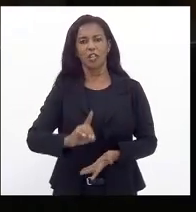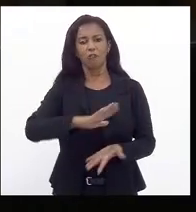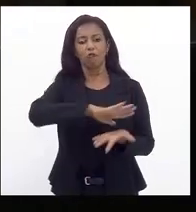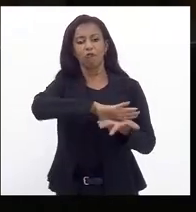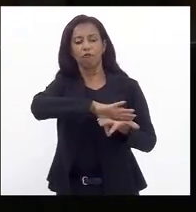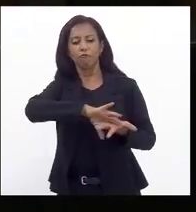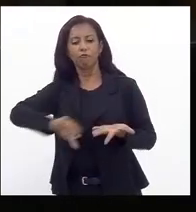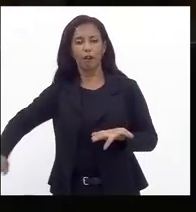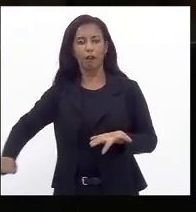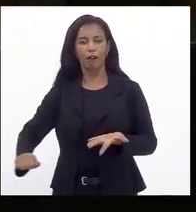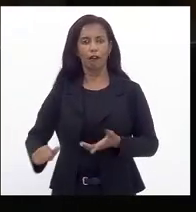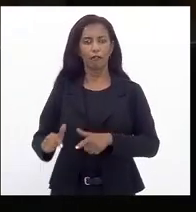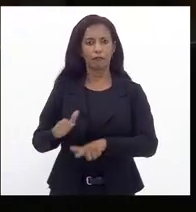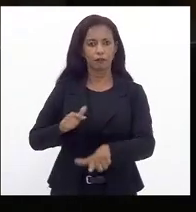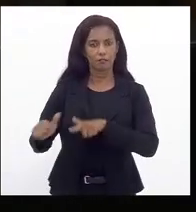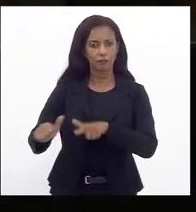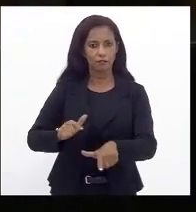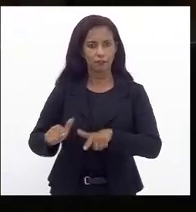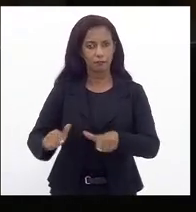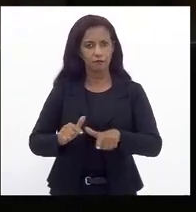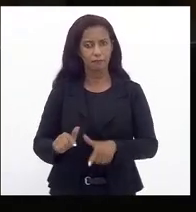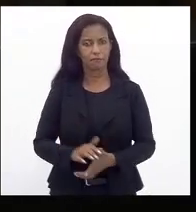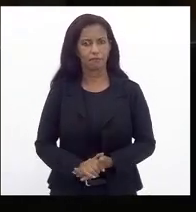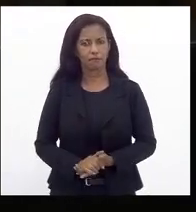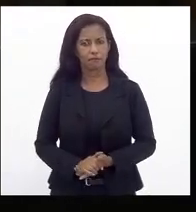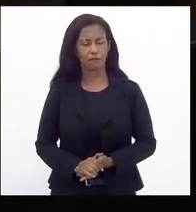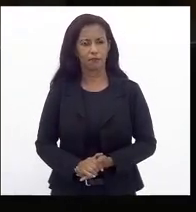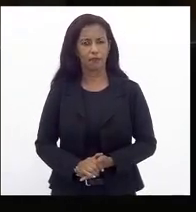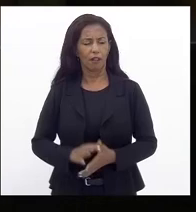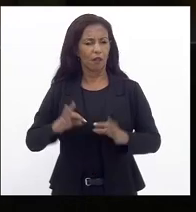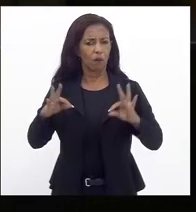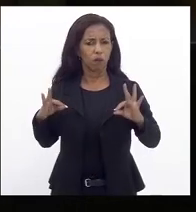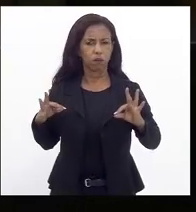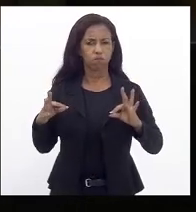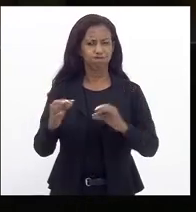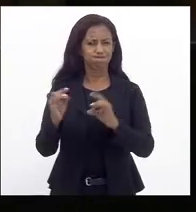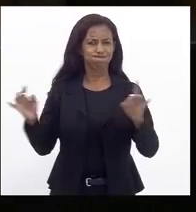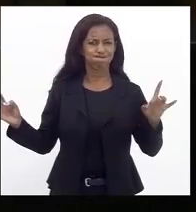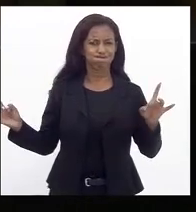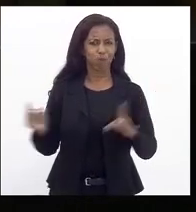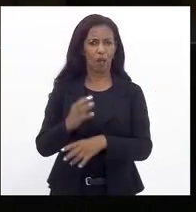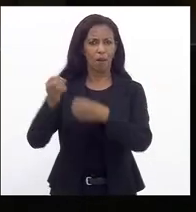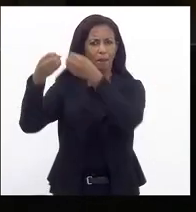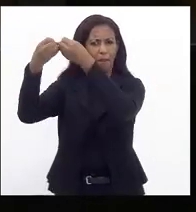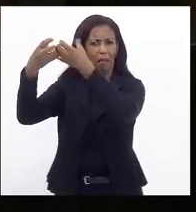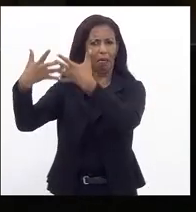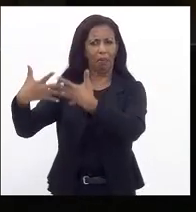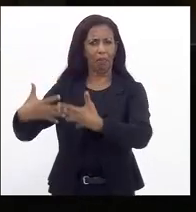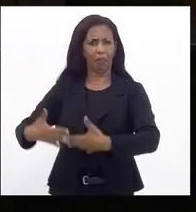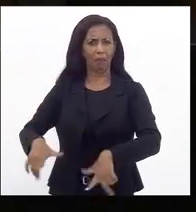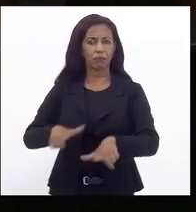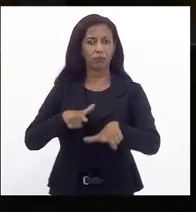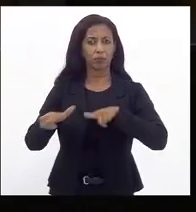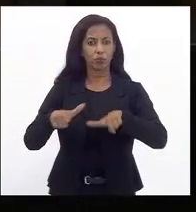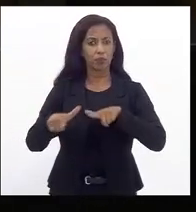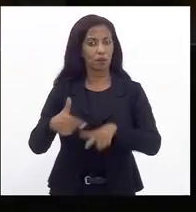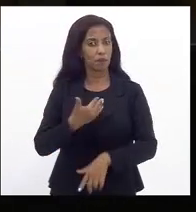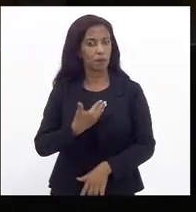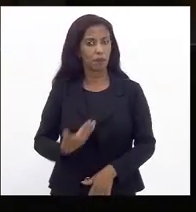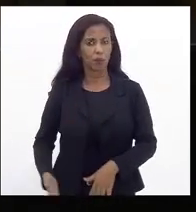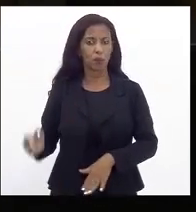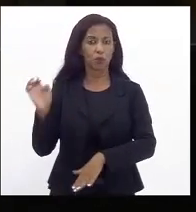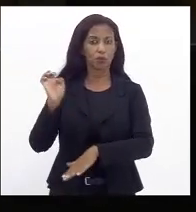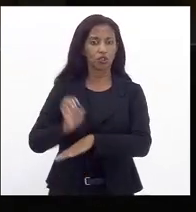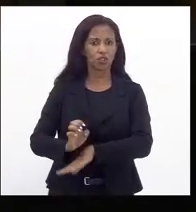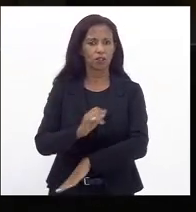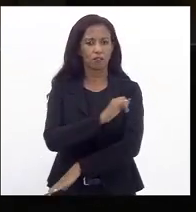direitos dos Servidores das servidores é o completo desmonte do serviço público